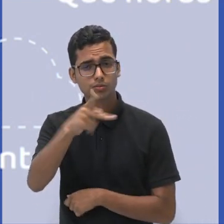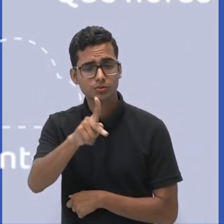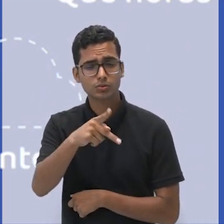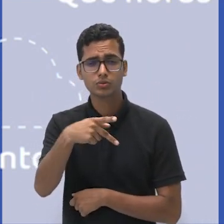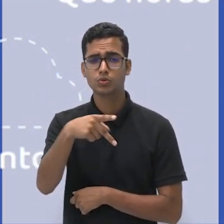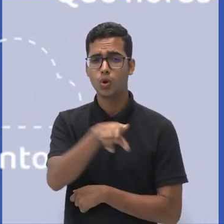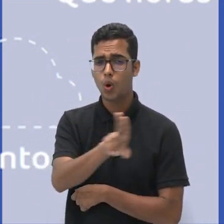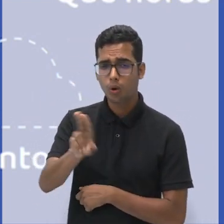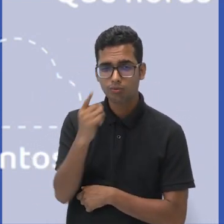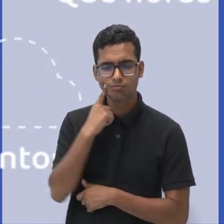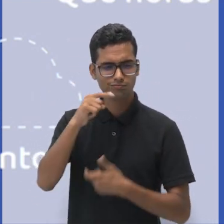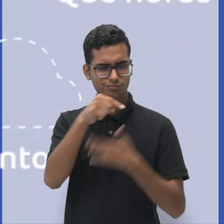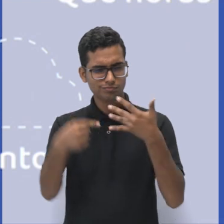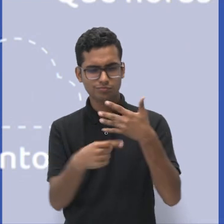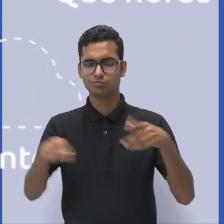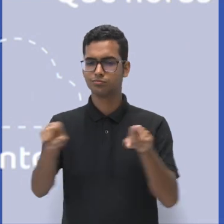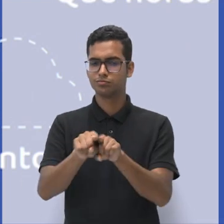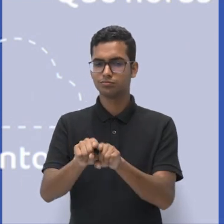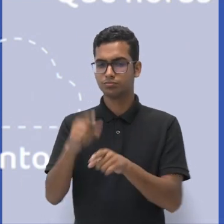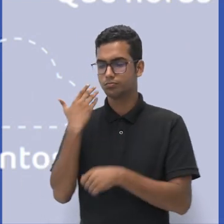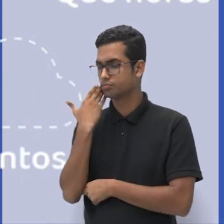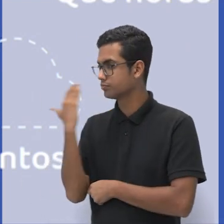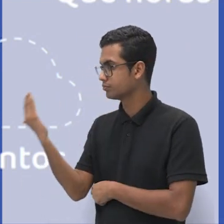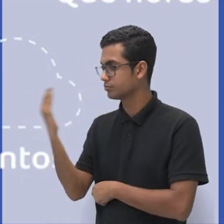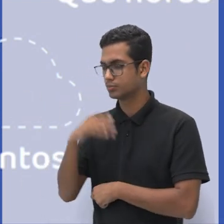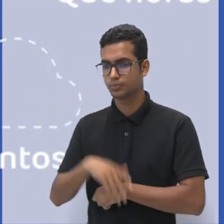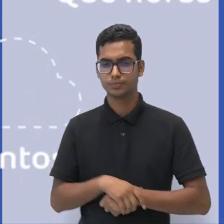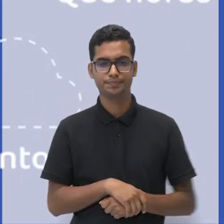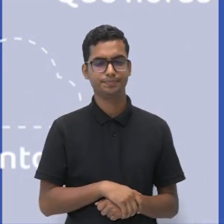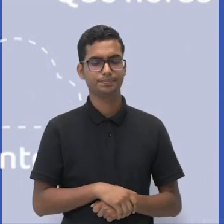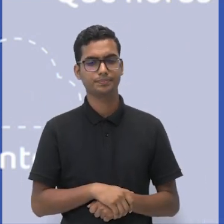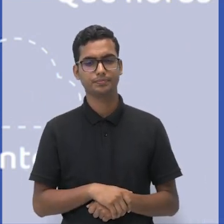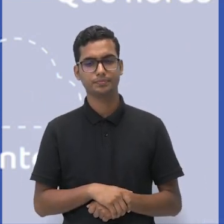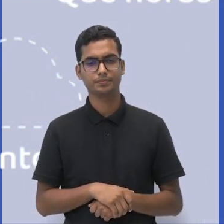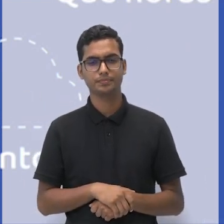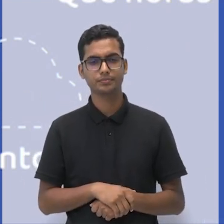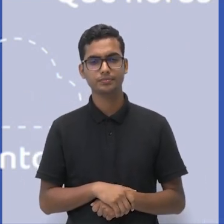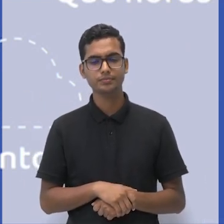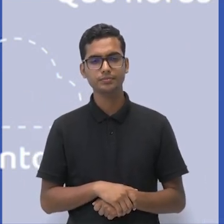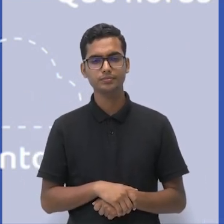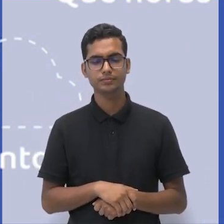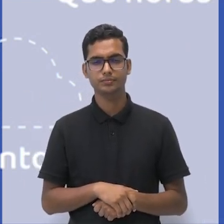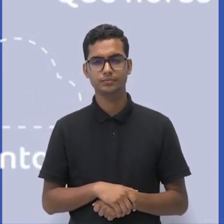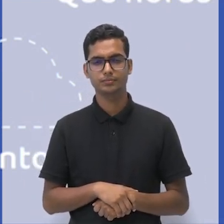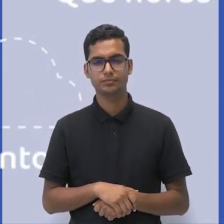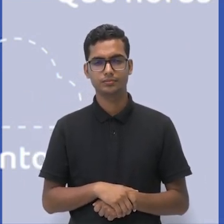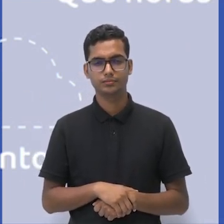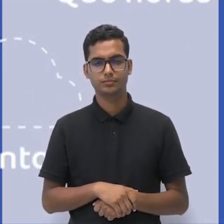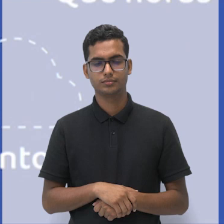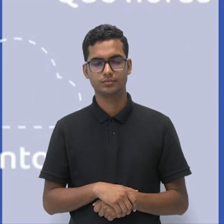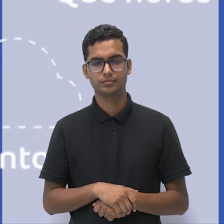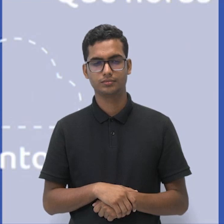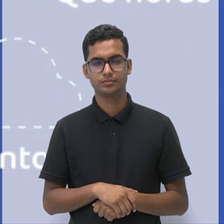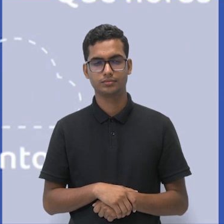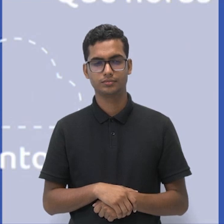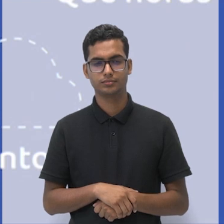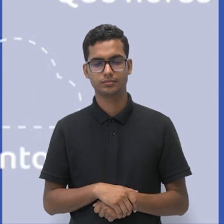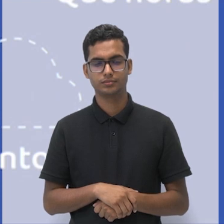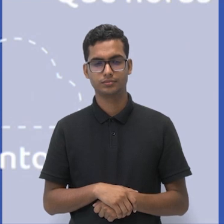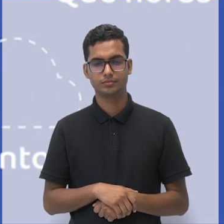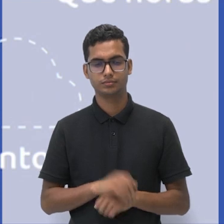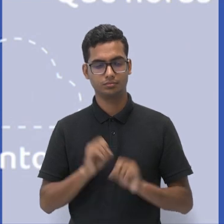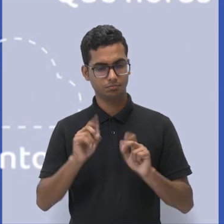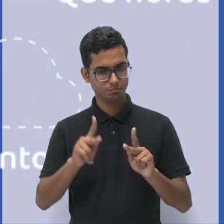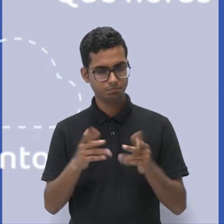usos aí, tanto para qual ou o que e O where, no caso, ele só tem esse significado mesmo, tá bom?